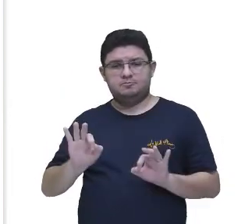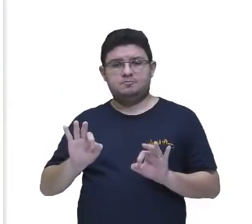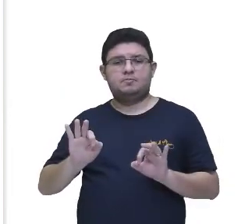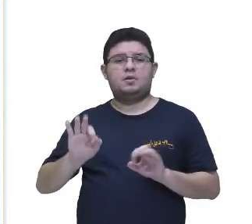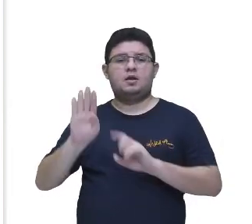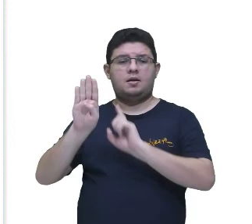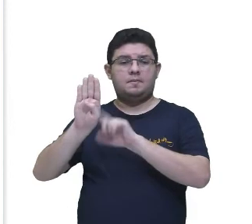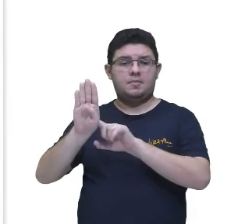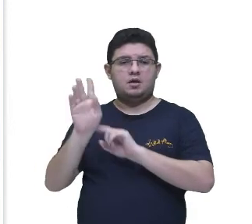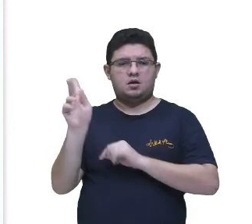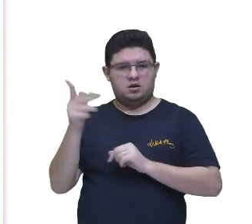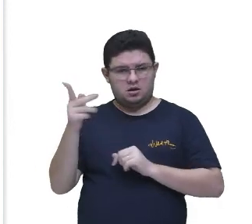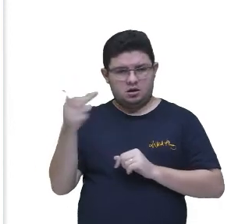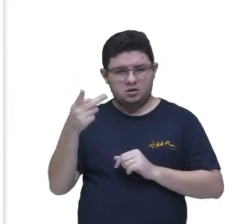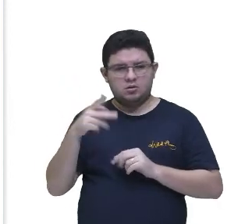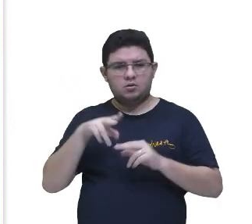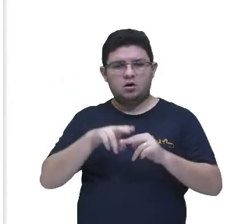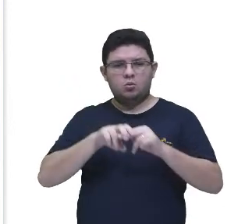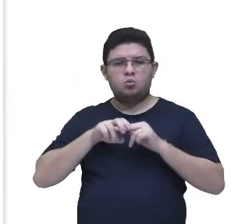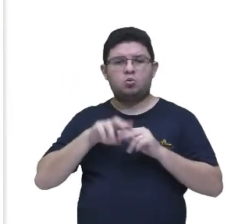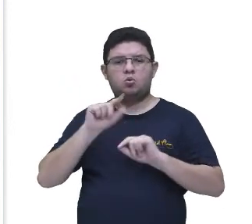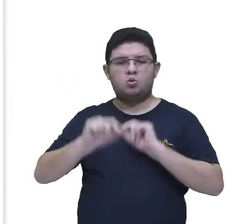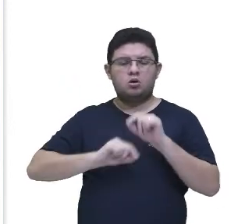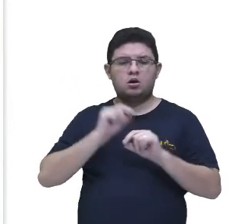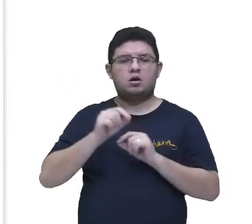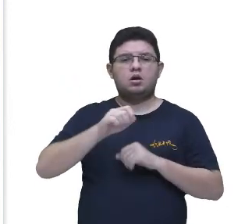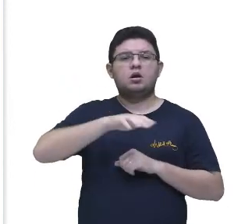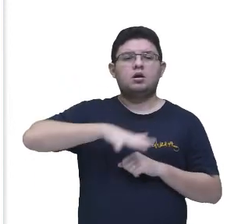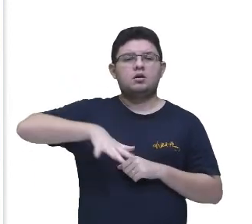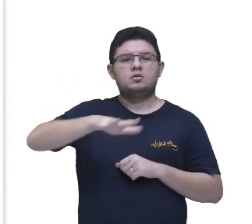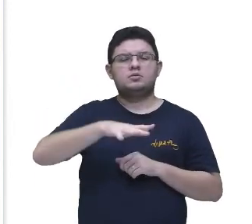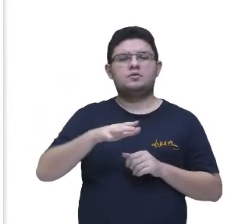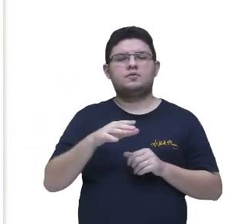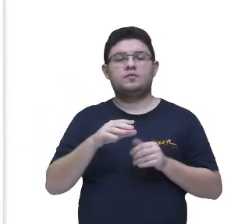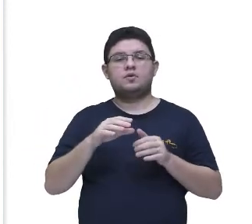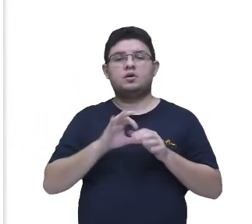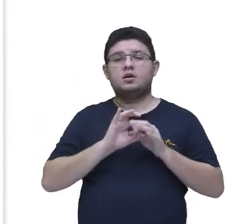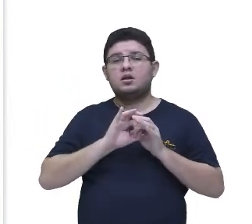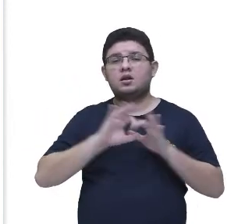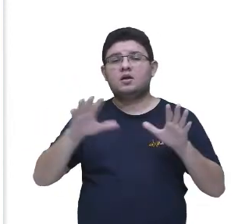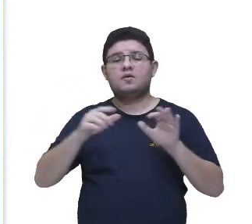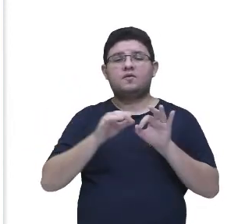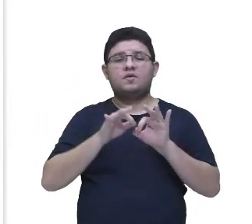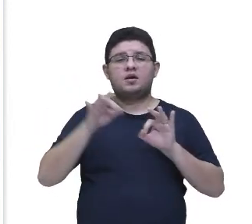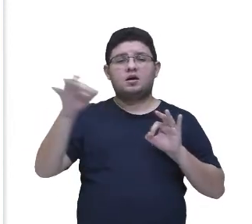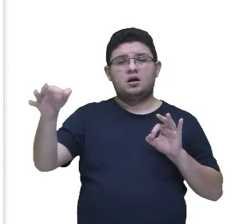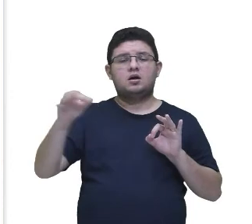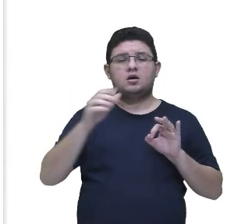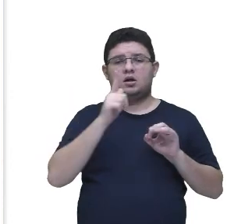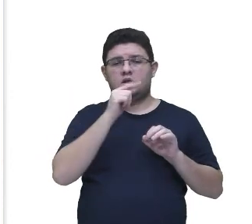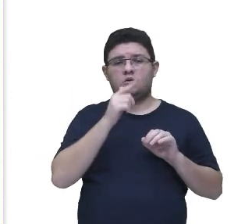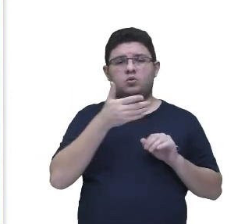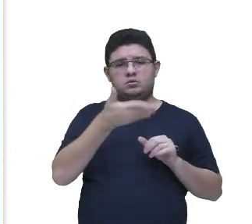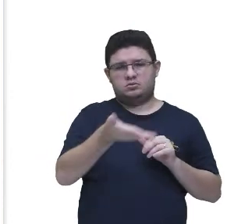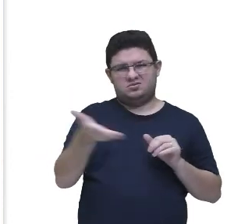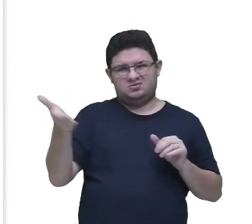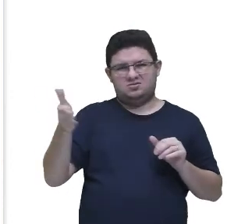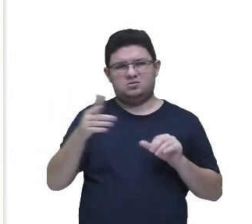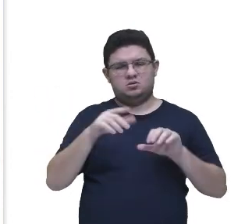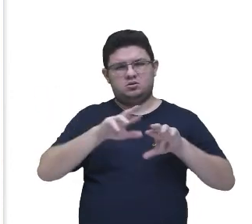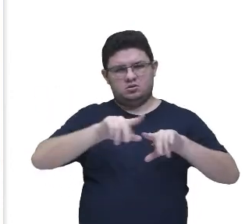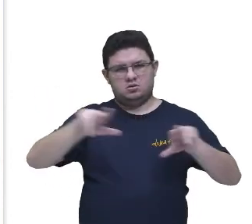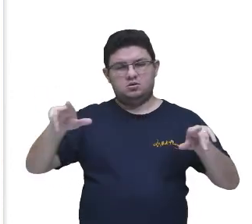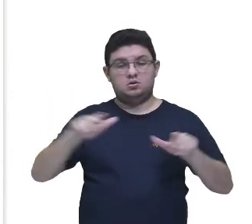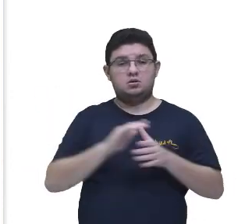incorreta. Os aterros sanitários são locais onde o lixo fica a céu aberto, afastado dos rios e da periferia. Está incorreto, né? Porque nem sempre